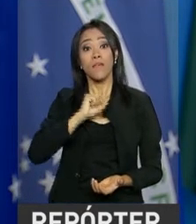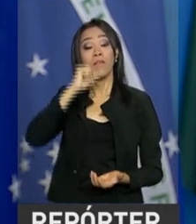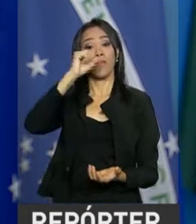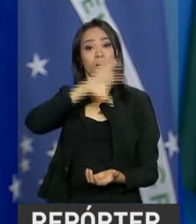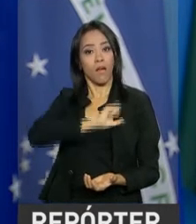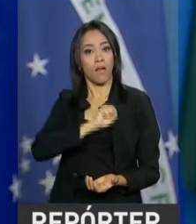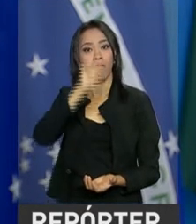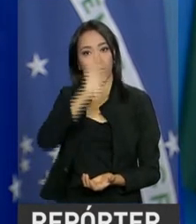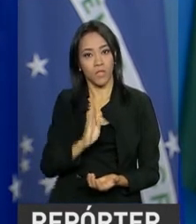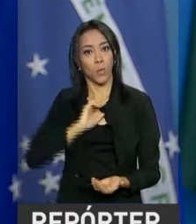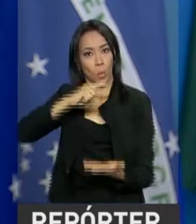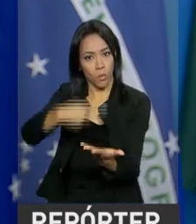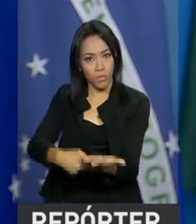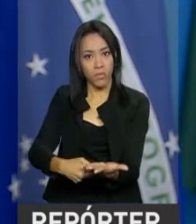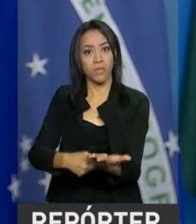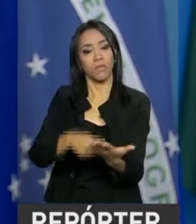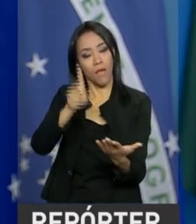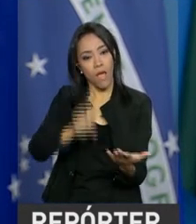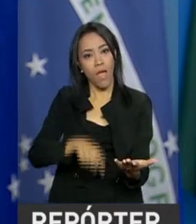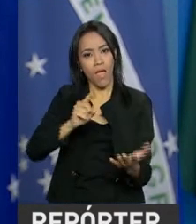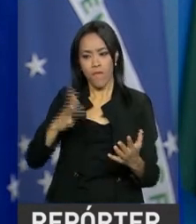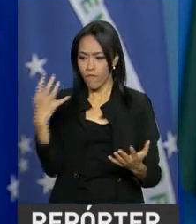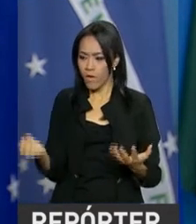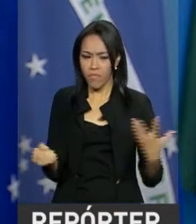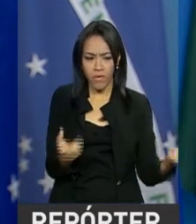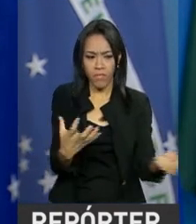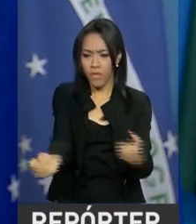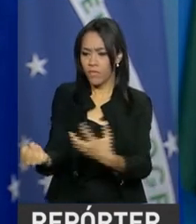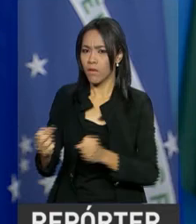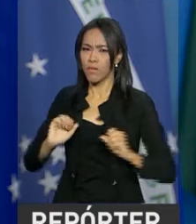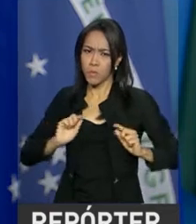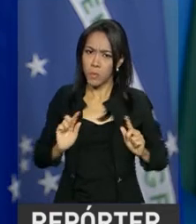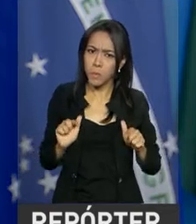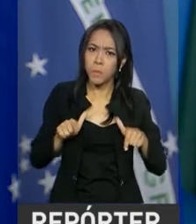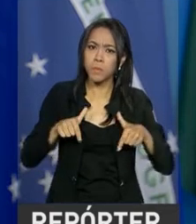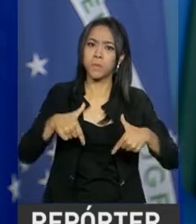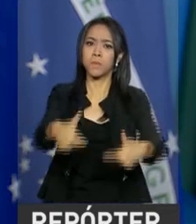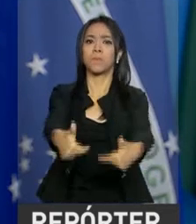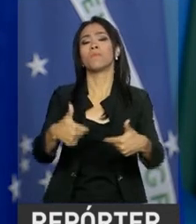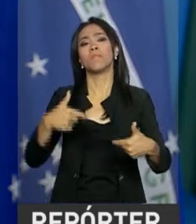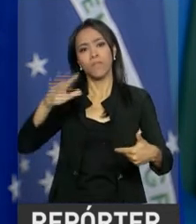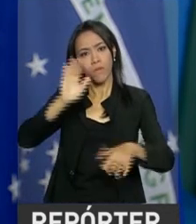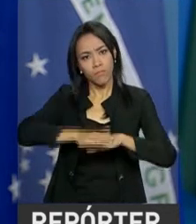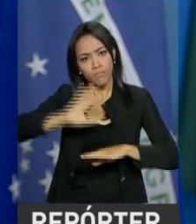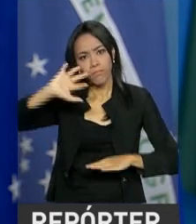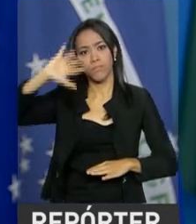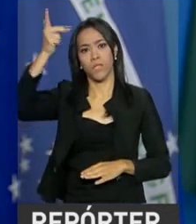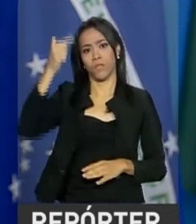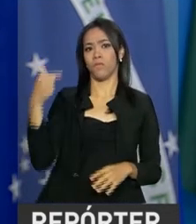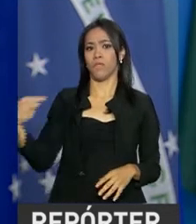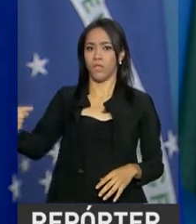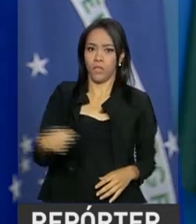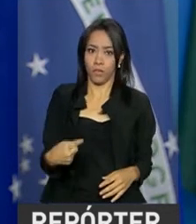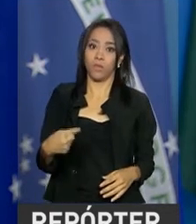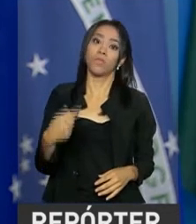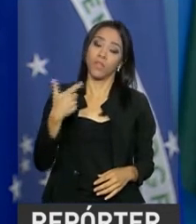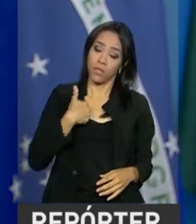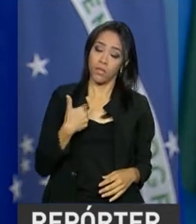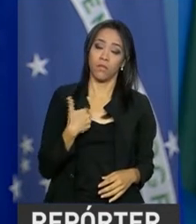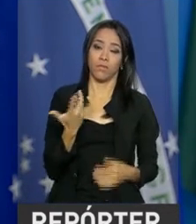é exata e precisamente unir esforços e tomar essas atitudes que eu estou